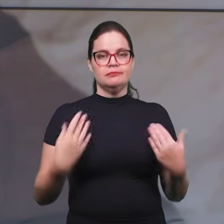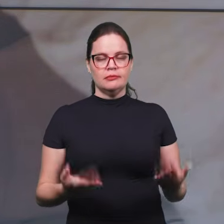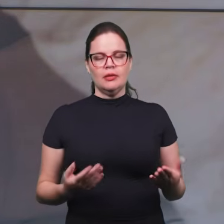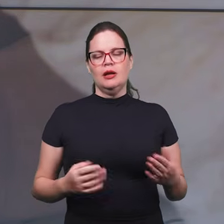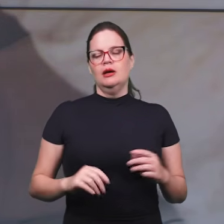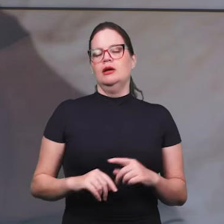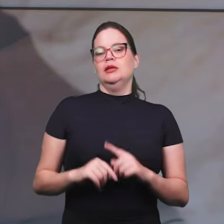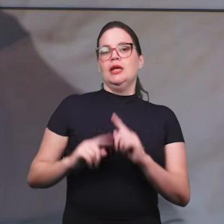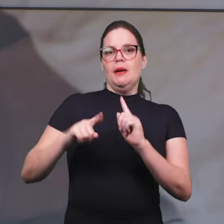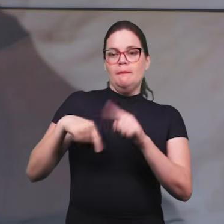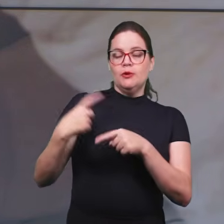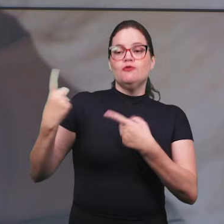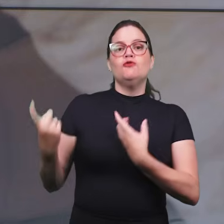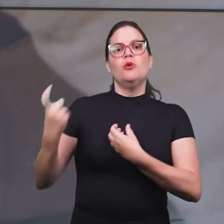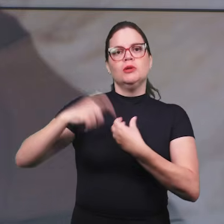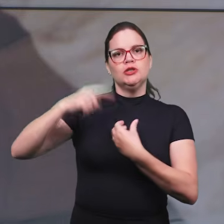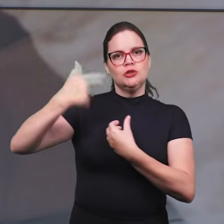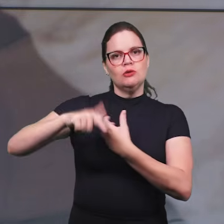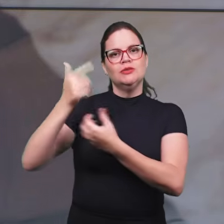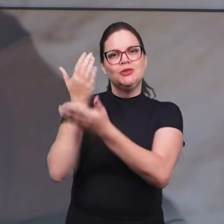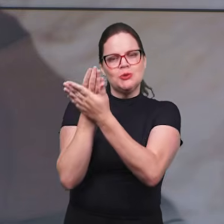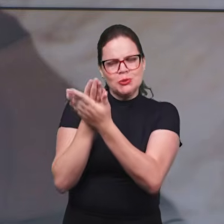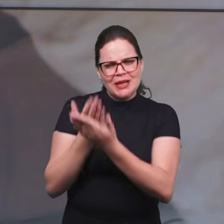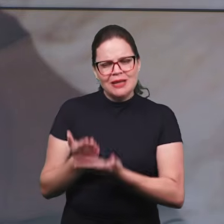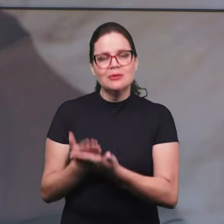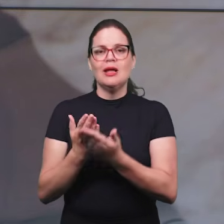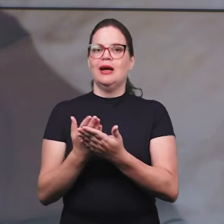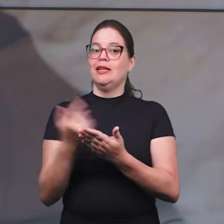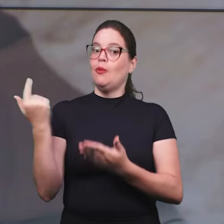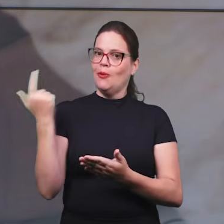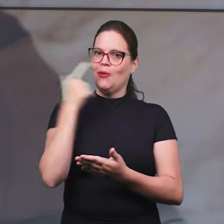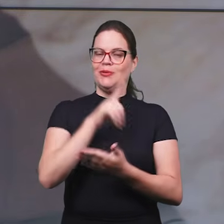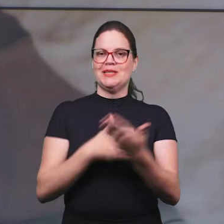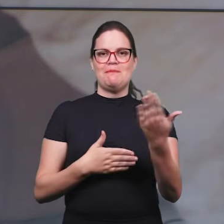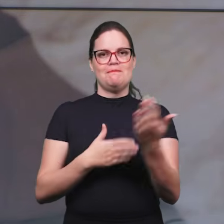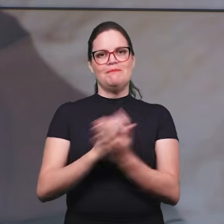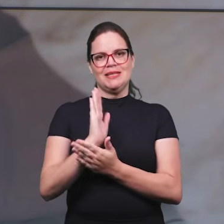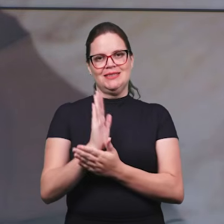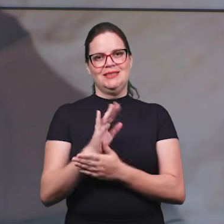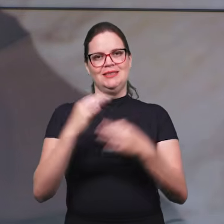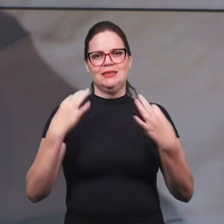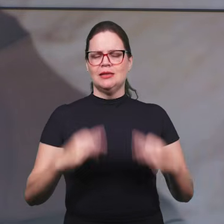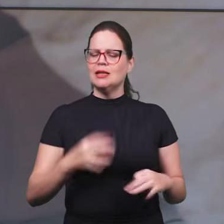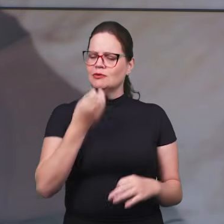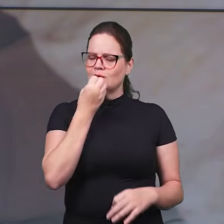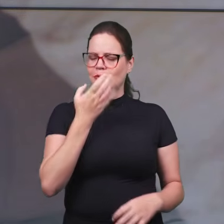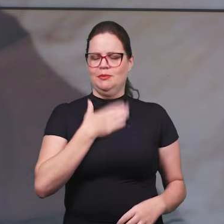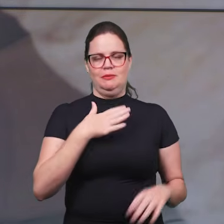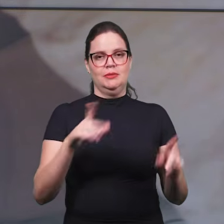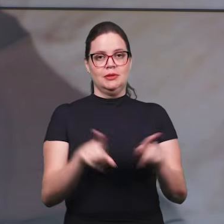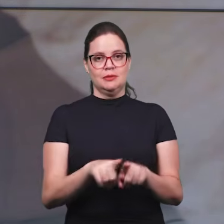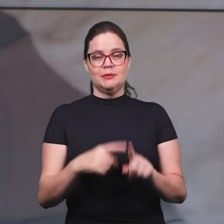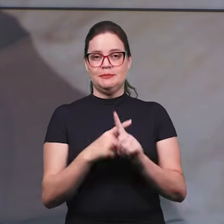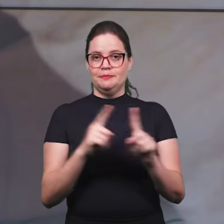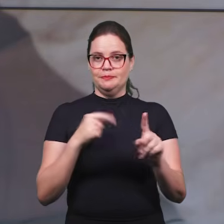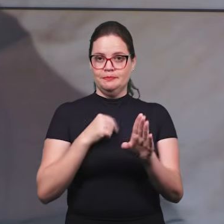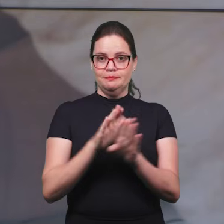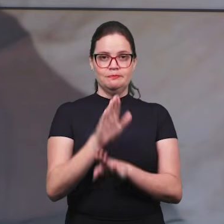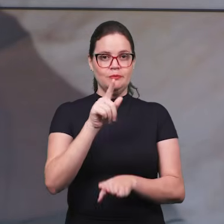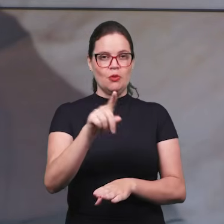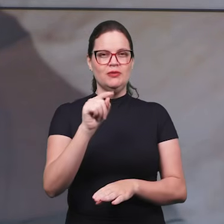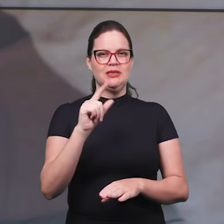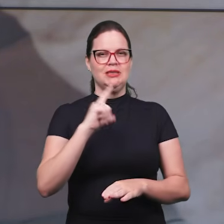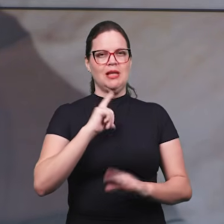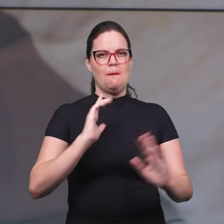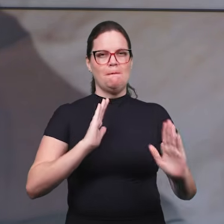a aprovação no concurso que eu queria também, que foi muito bom para mim. Então, eu quero falar com você hoje. Se você está passando por